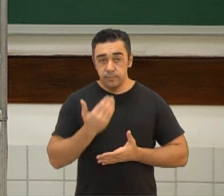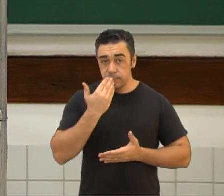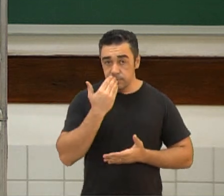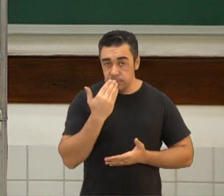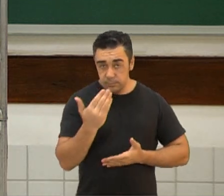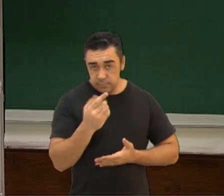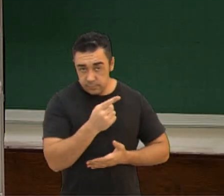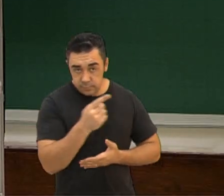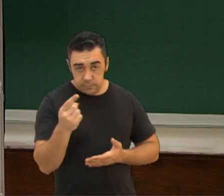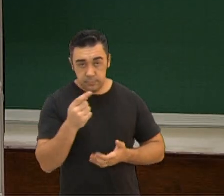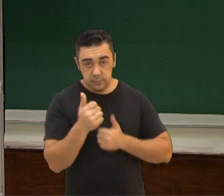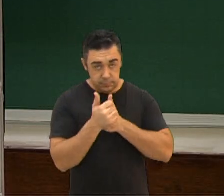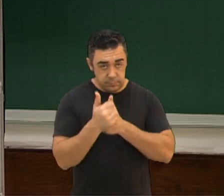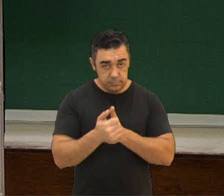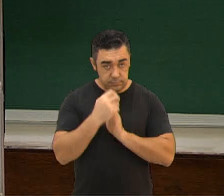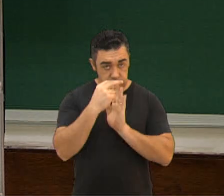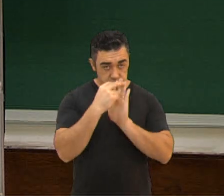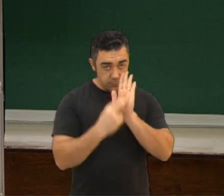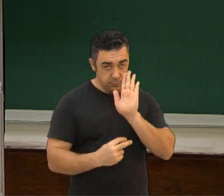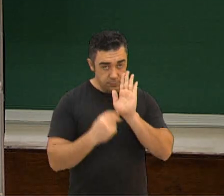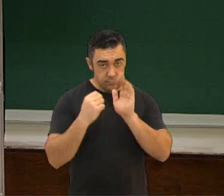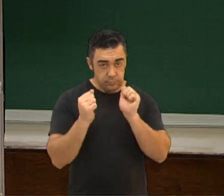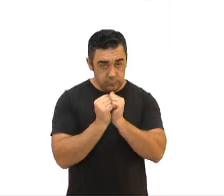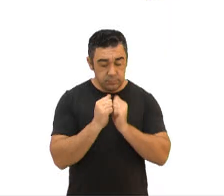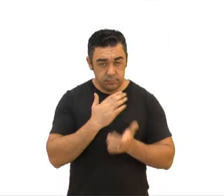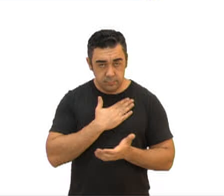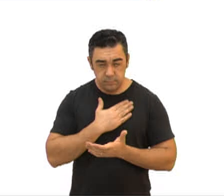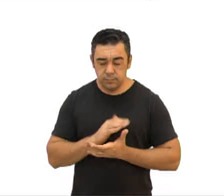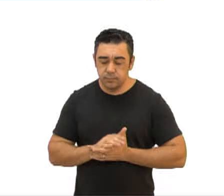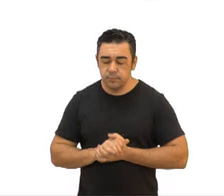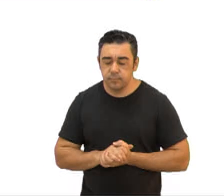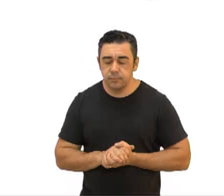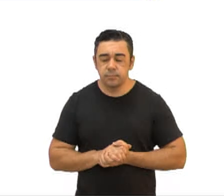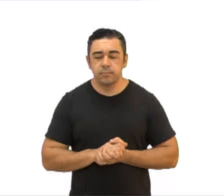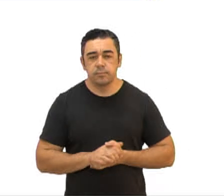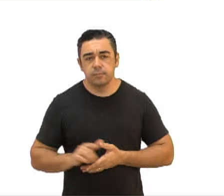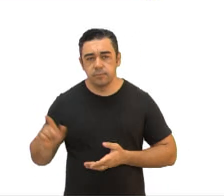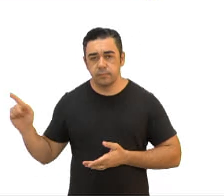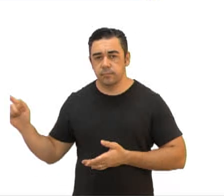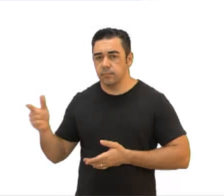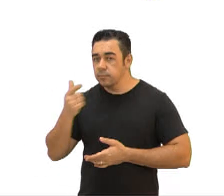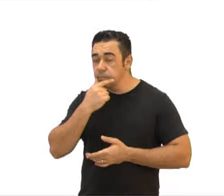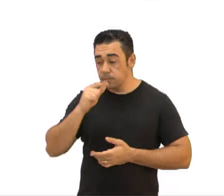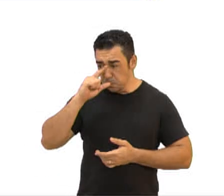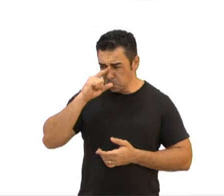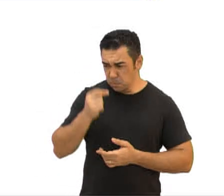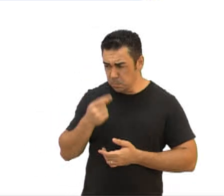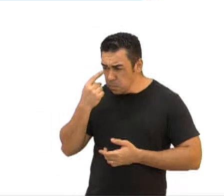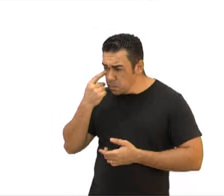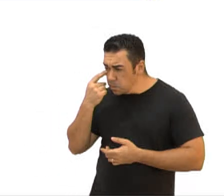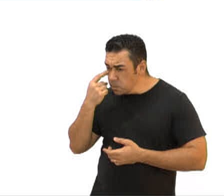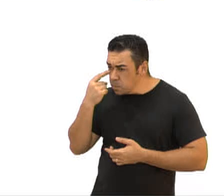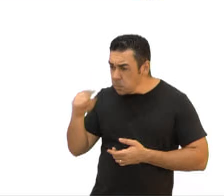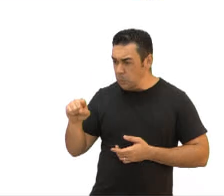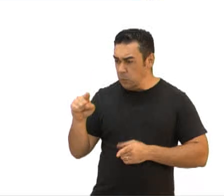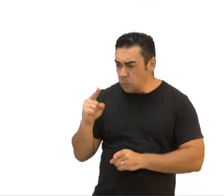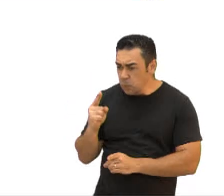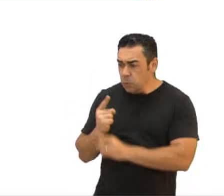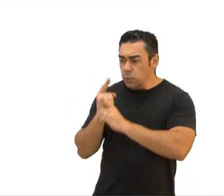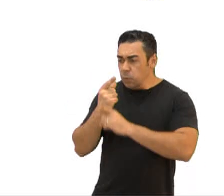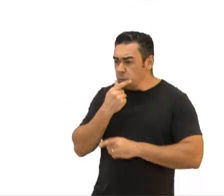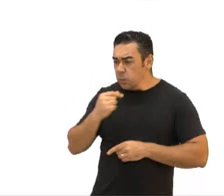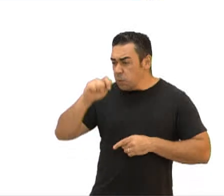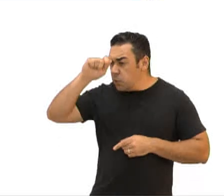vocês acompanharem a leitura aqui comigo desse fragmento. Então, o bruxo, vendo que Aladim se tornara o